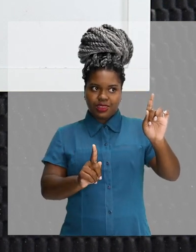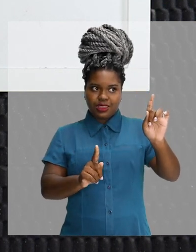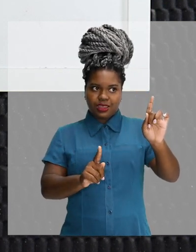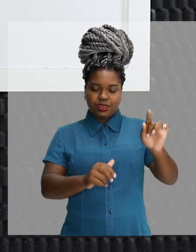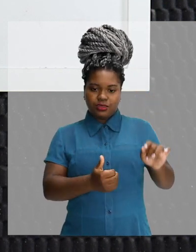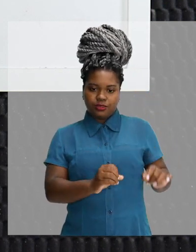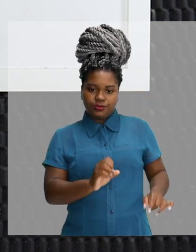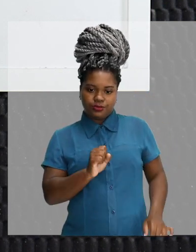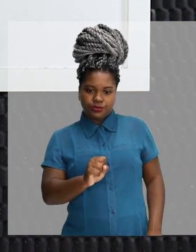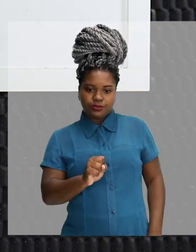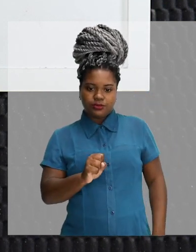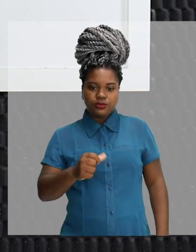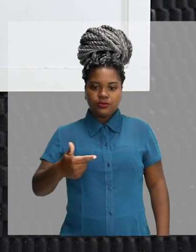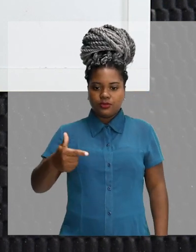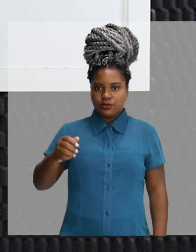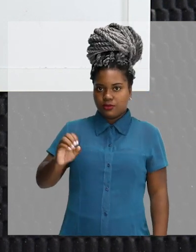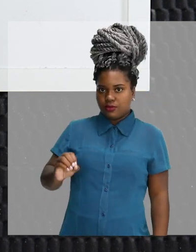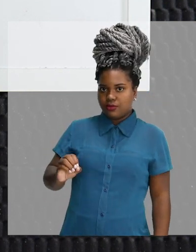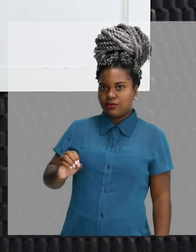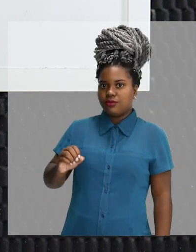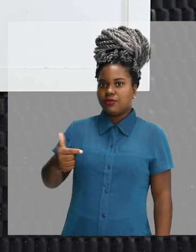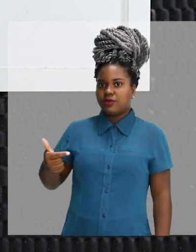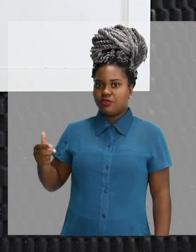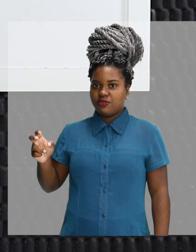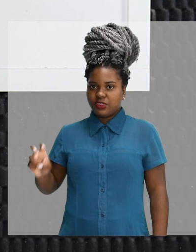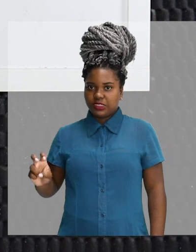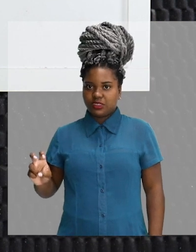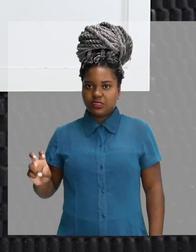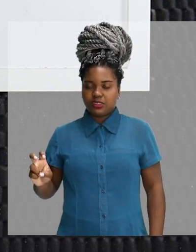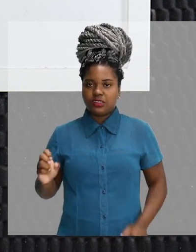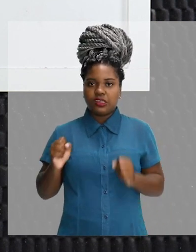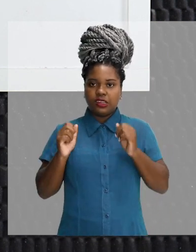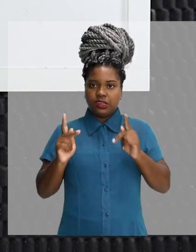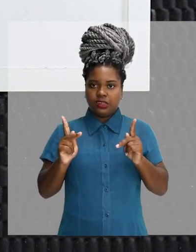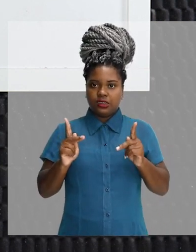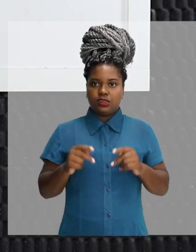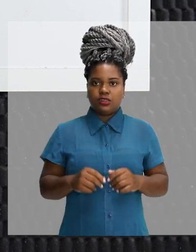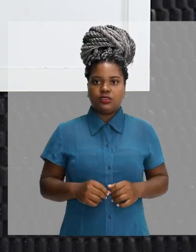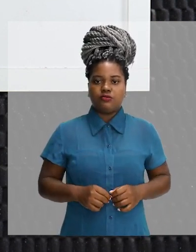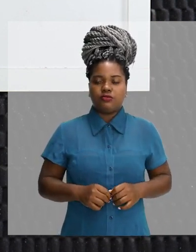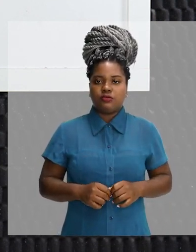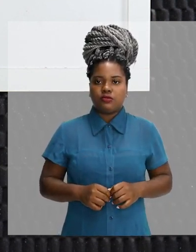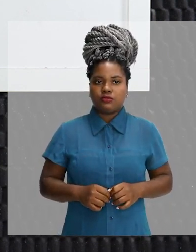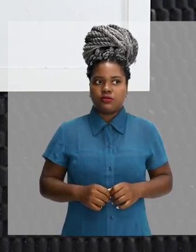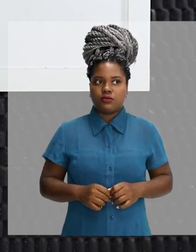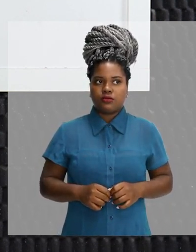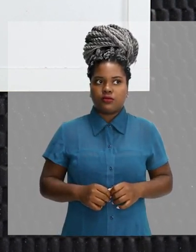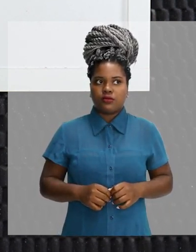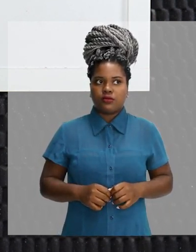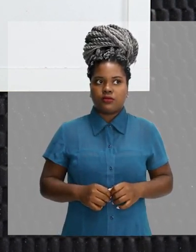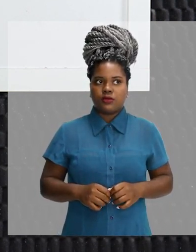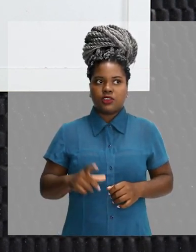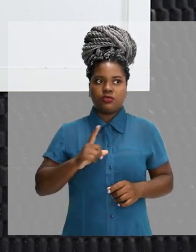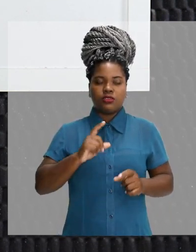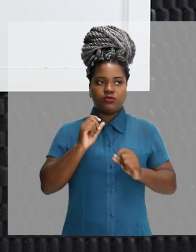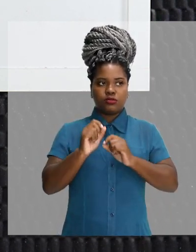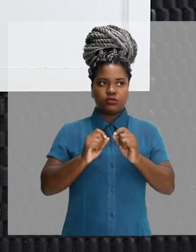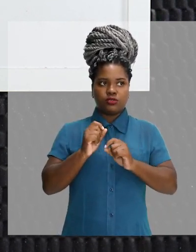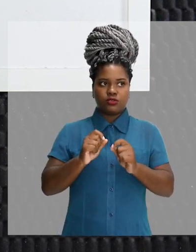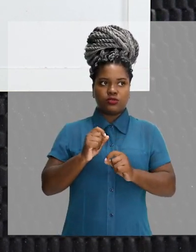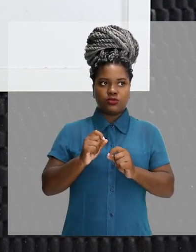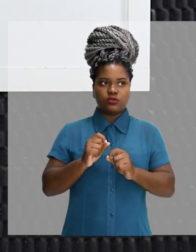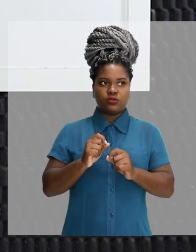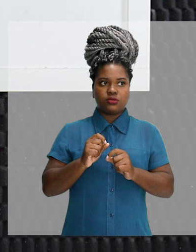O segundo é o 20 e ele chega lá no 25. Tá, ok? O que é que nós vamos fazer? Nós vamos tirar, né,